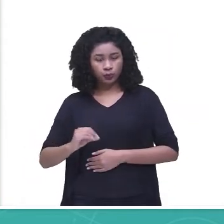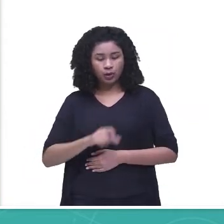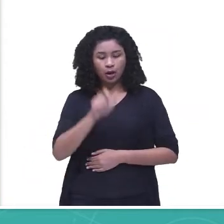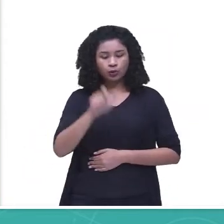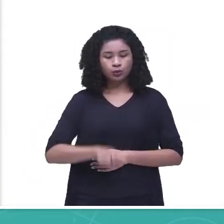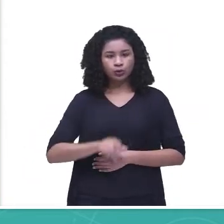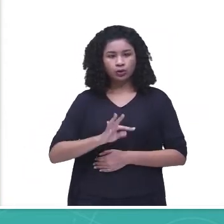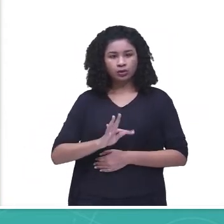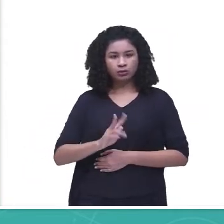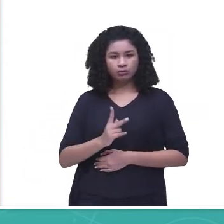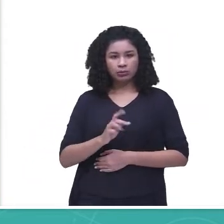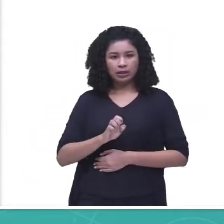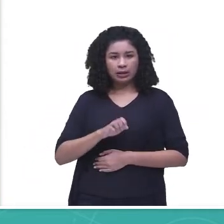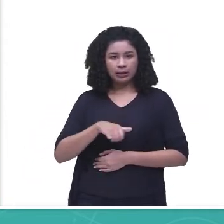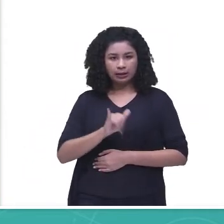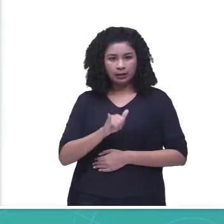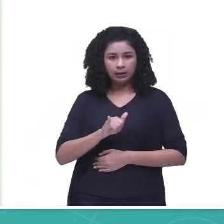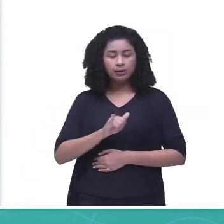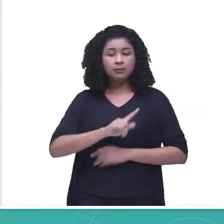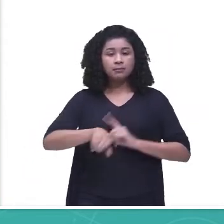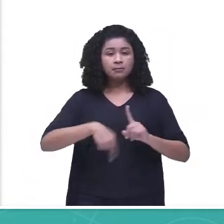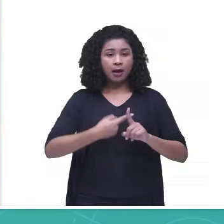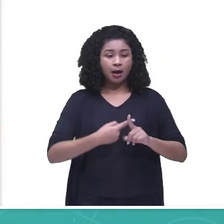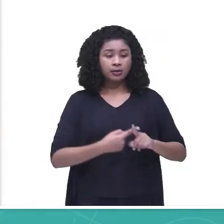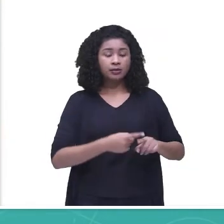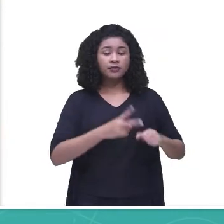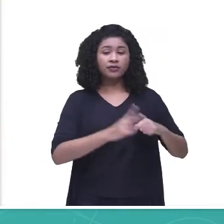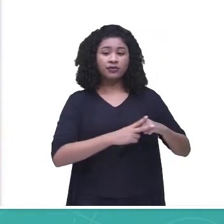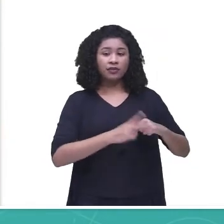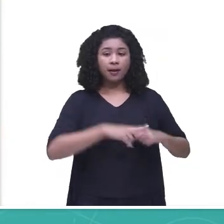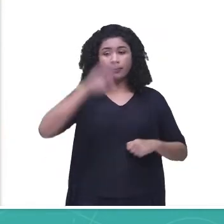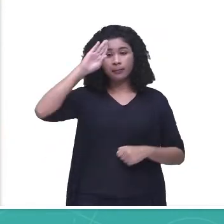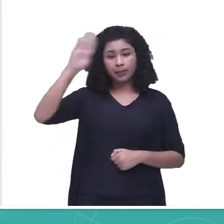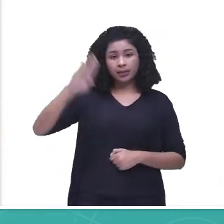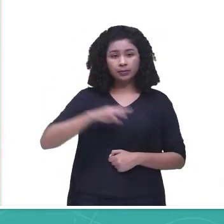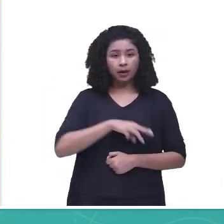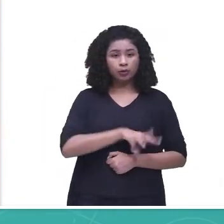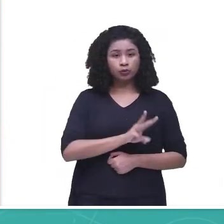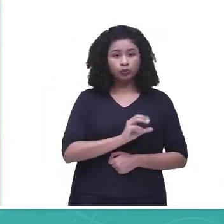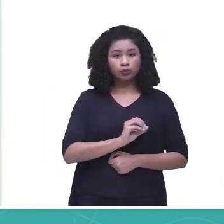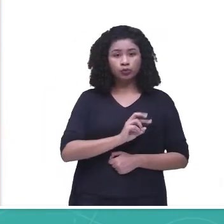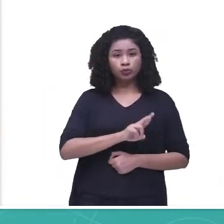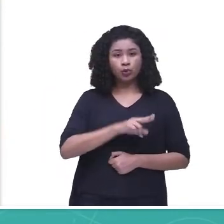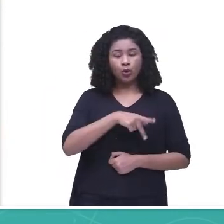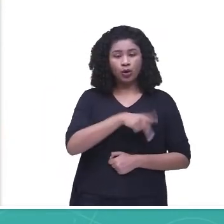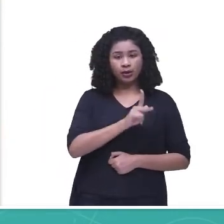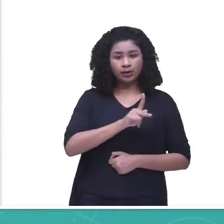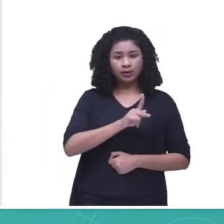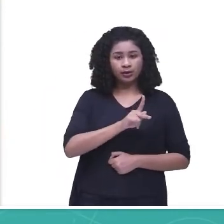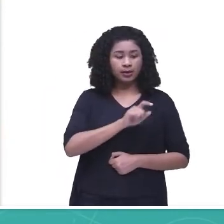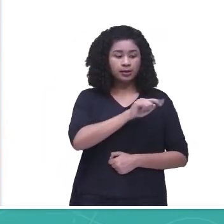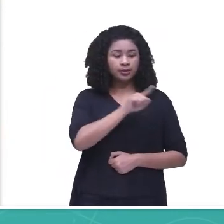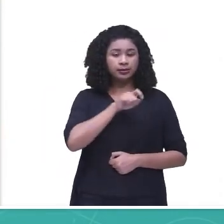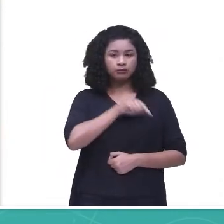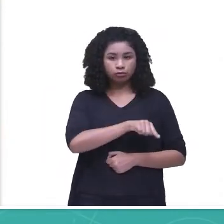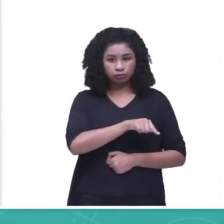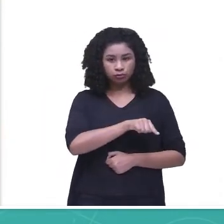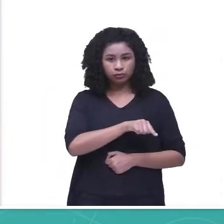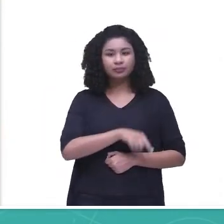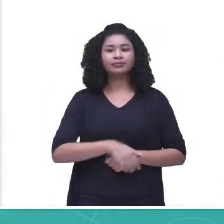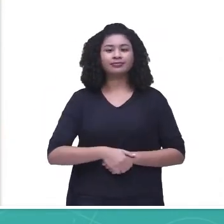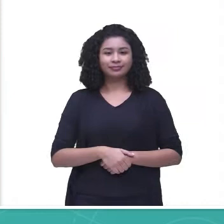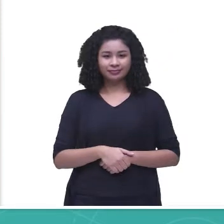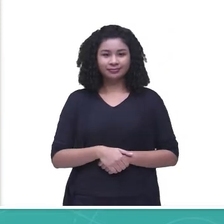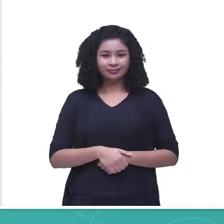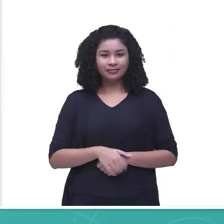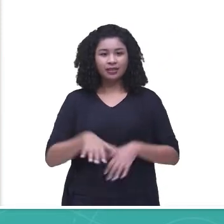e o question mark, ponto de interrogação. Resposta afirmativa. Yes, they do. Sim, eles trabalham. Olha só, eu repeti